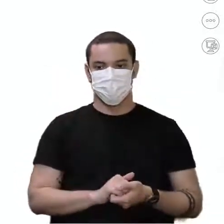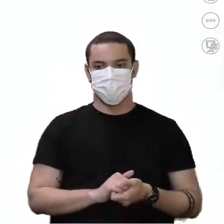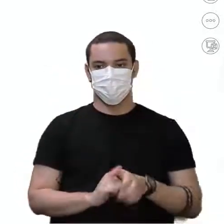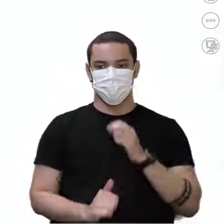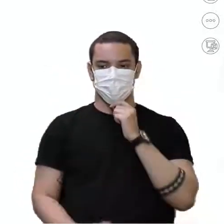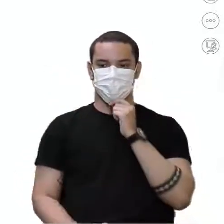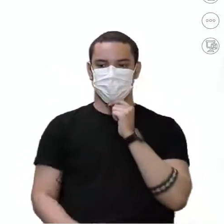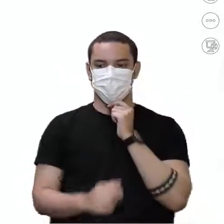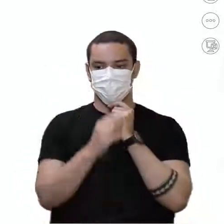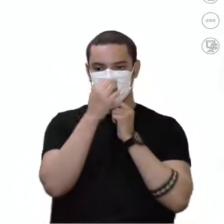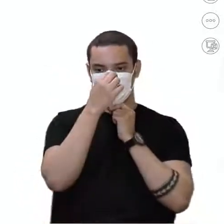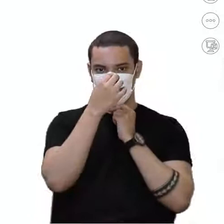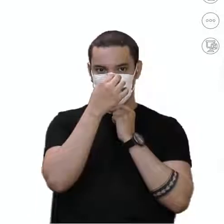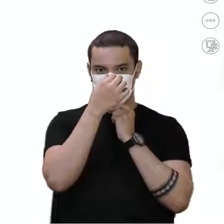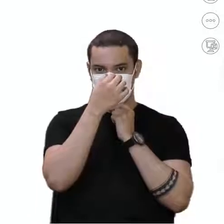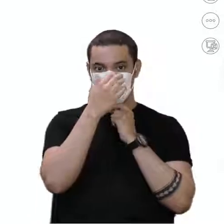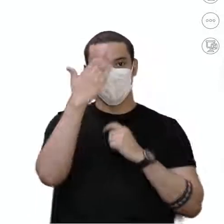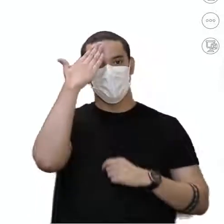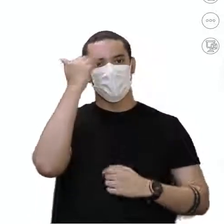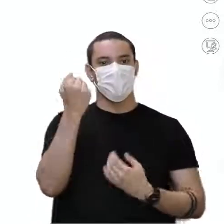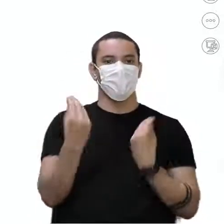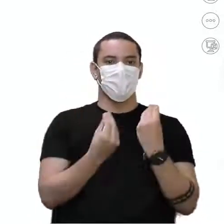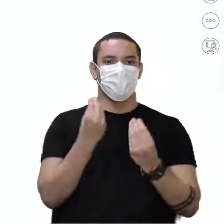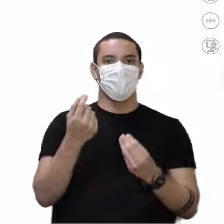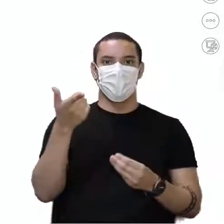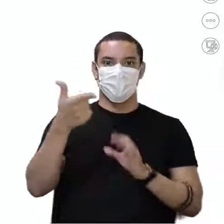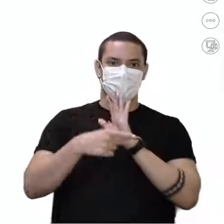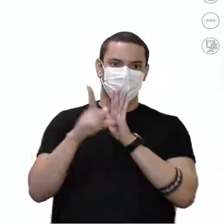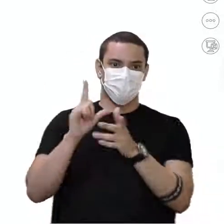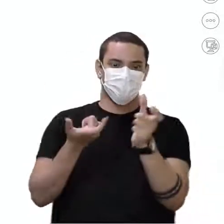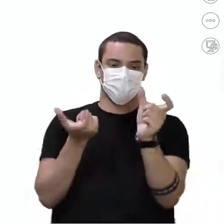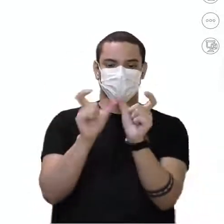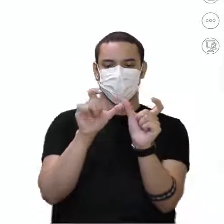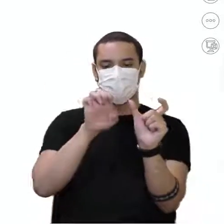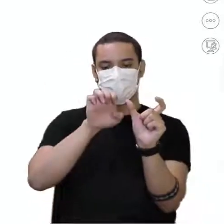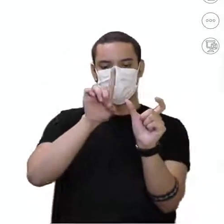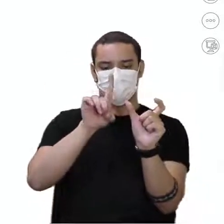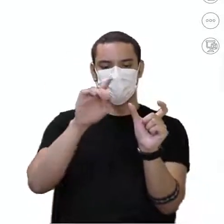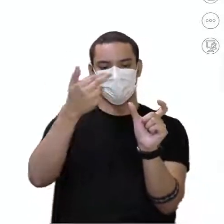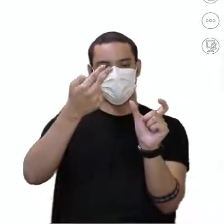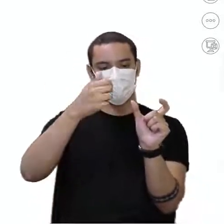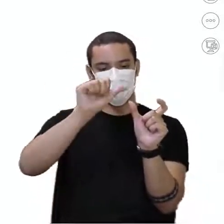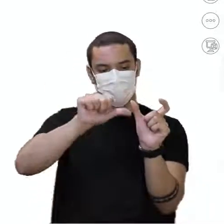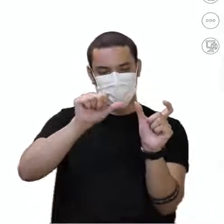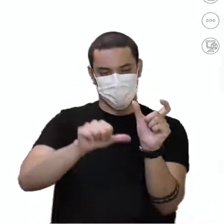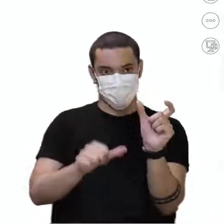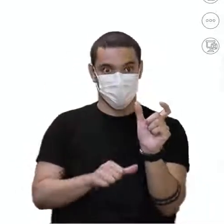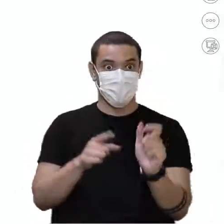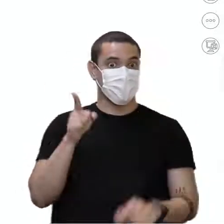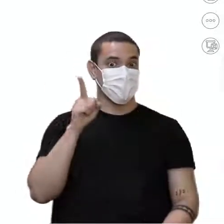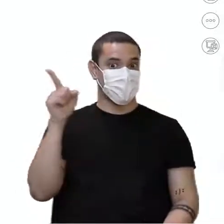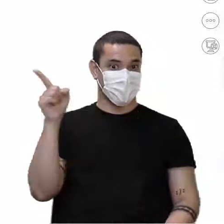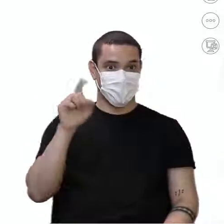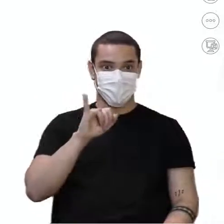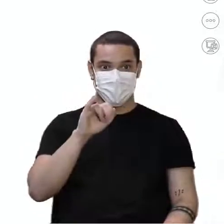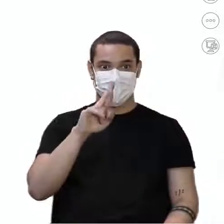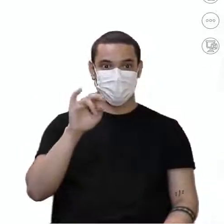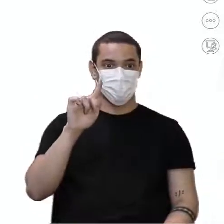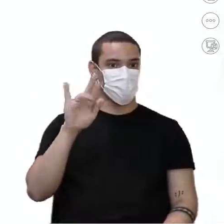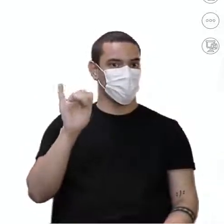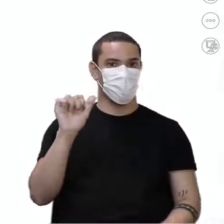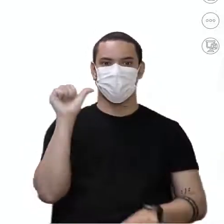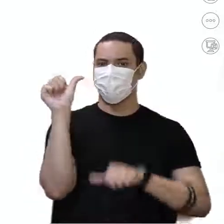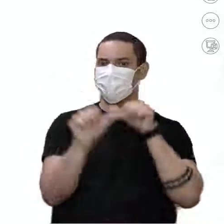gente já sabe, né? Coloca o ED ali, ele já fica no passado, no participo passado. Já os irregulares não, eles são